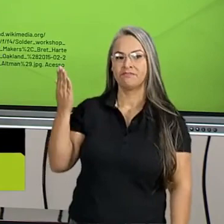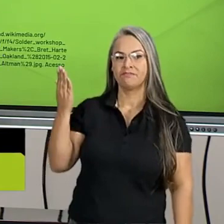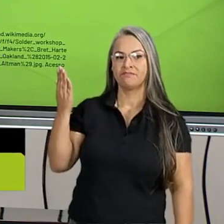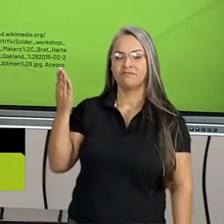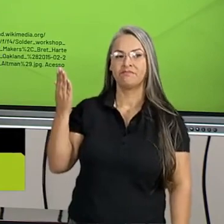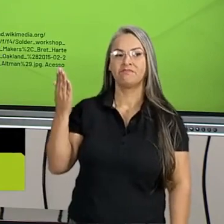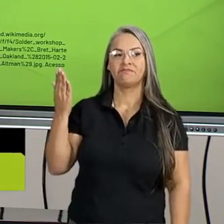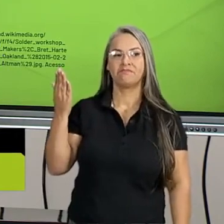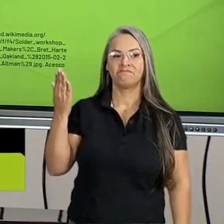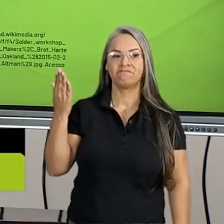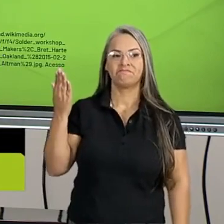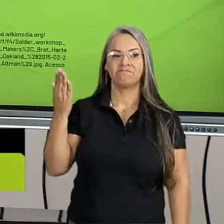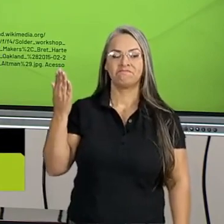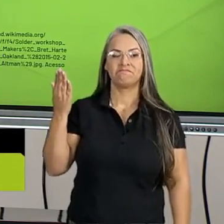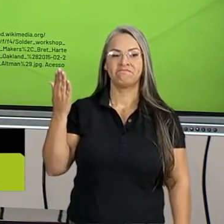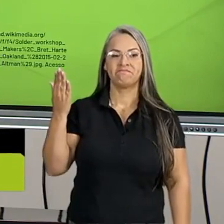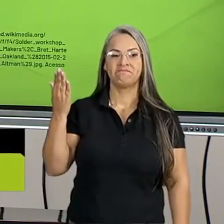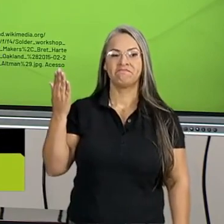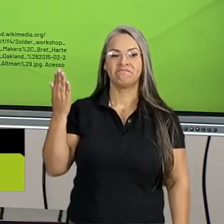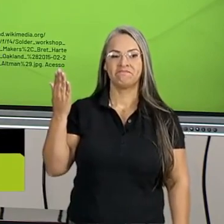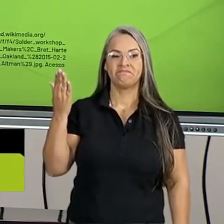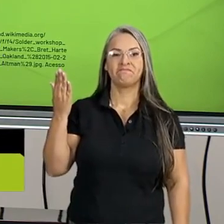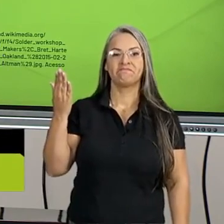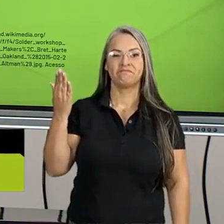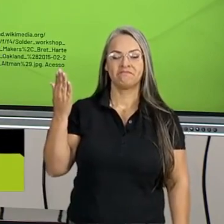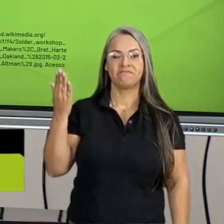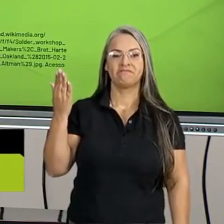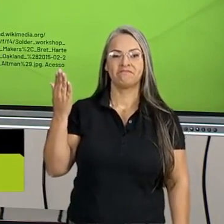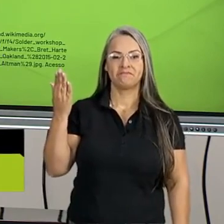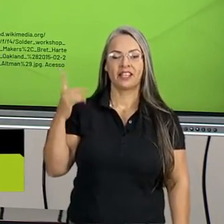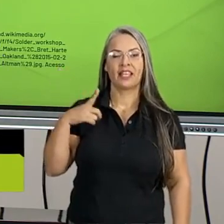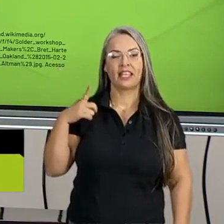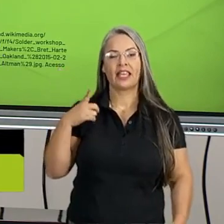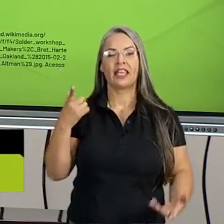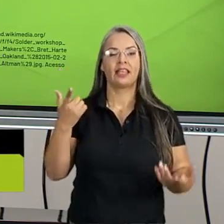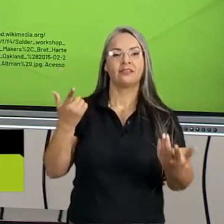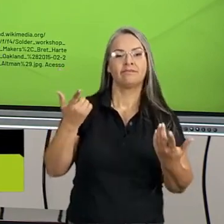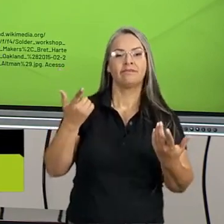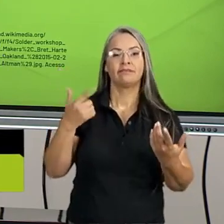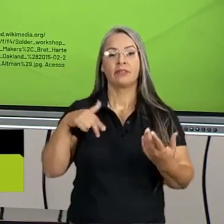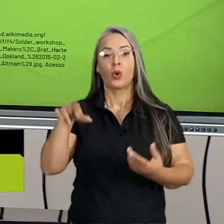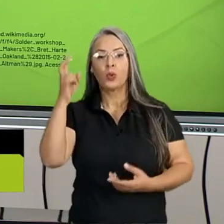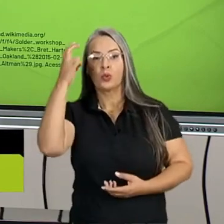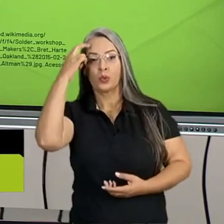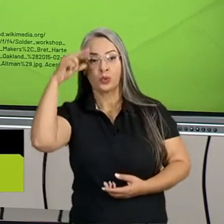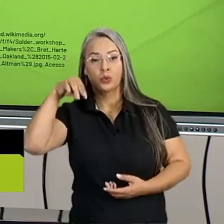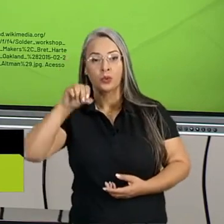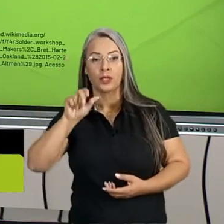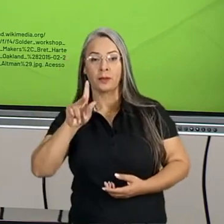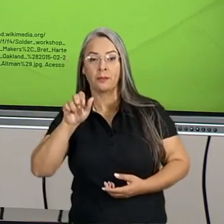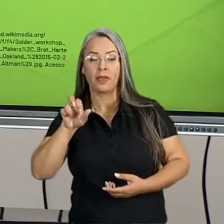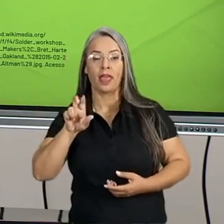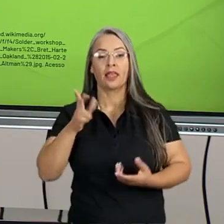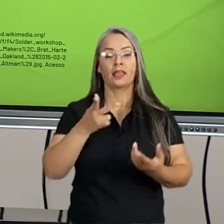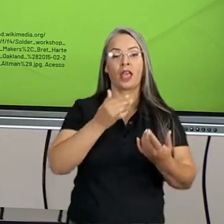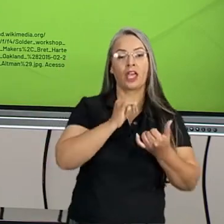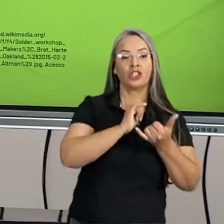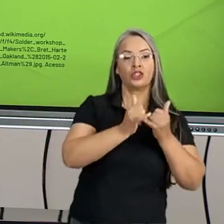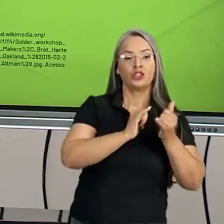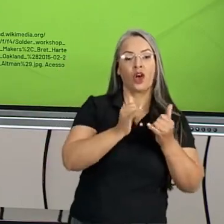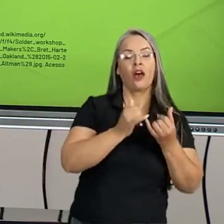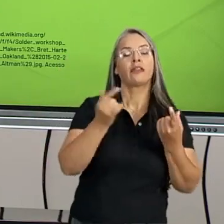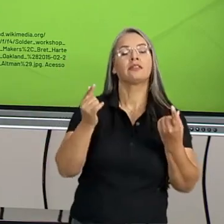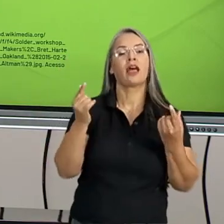sobre a cultura Maker e essa relação com jogos tá bom essa aula de hoje ela é para o primeiro ano